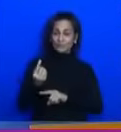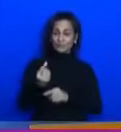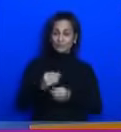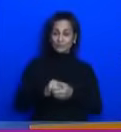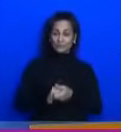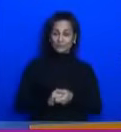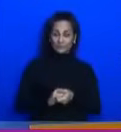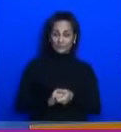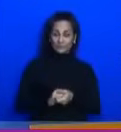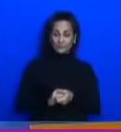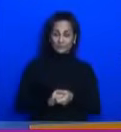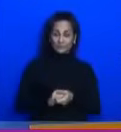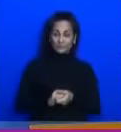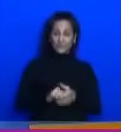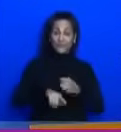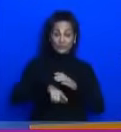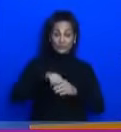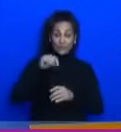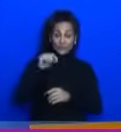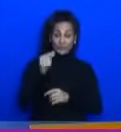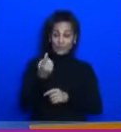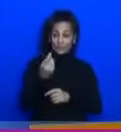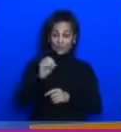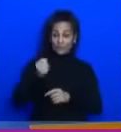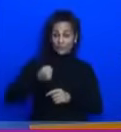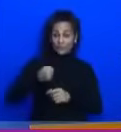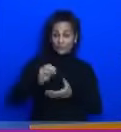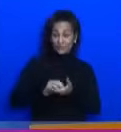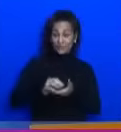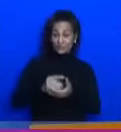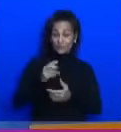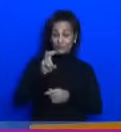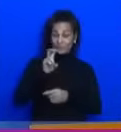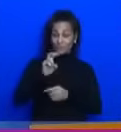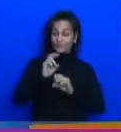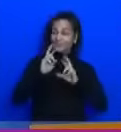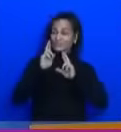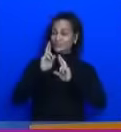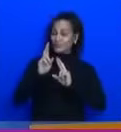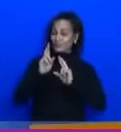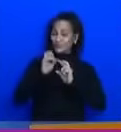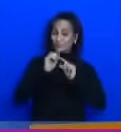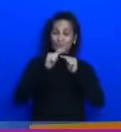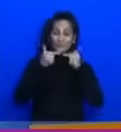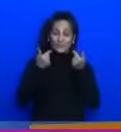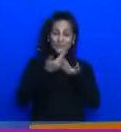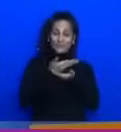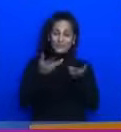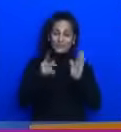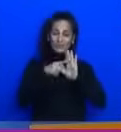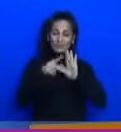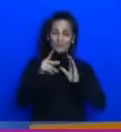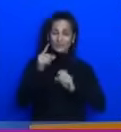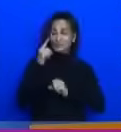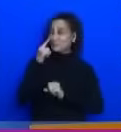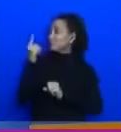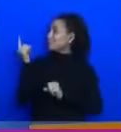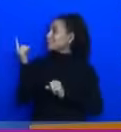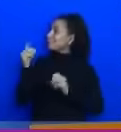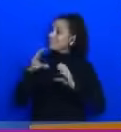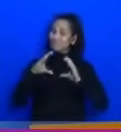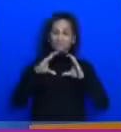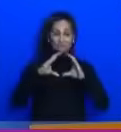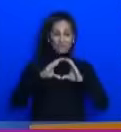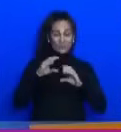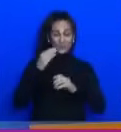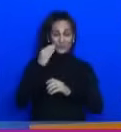Vermelha, número 01. Foram sorteados 10 números, faltam 5. Estamos na torcida. Boa sorte para você. Mais um número na tela. Bola